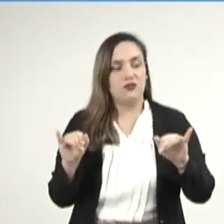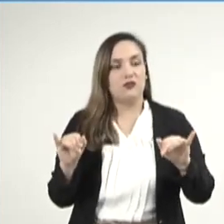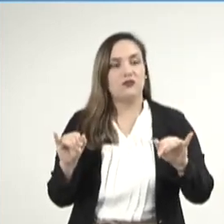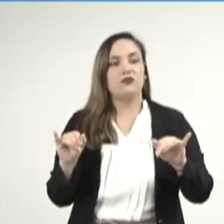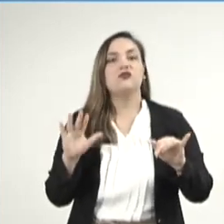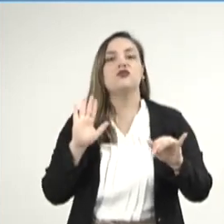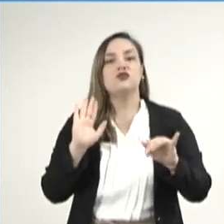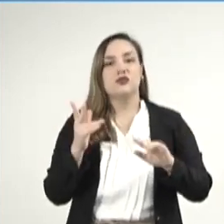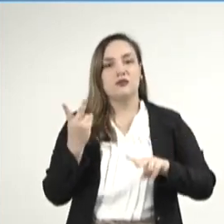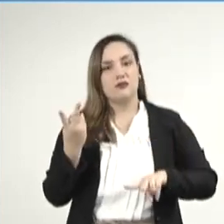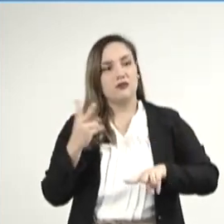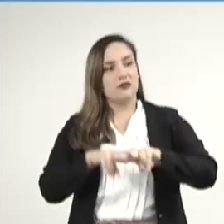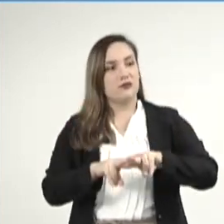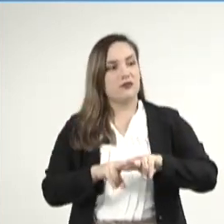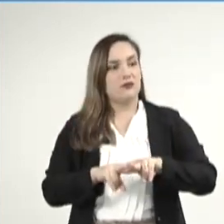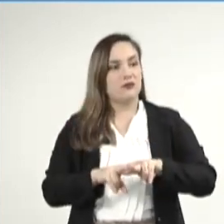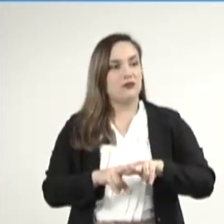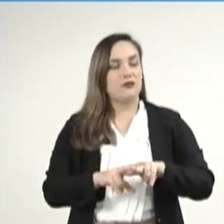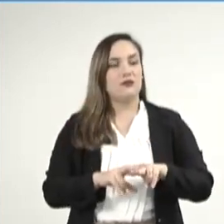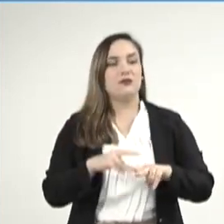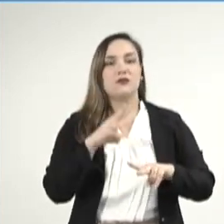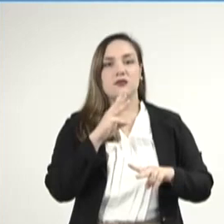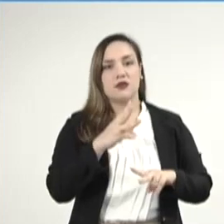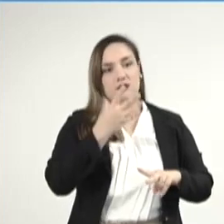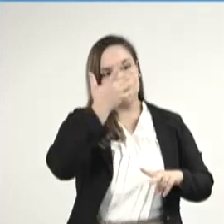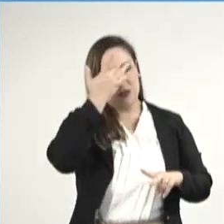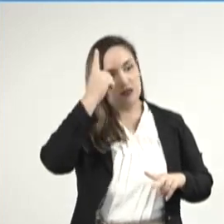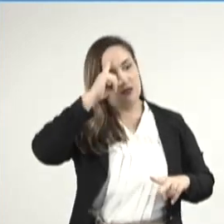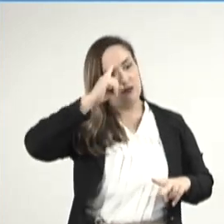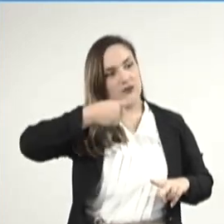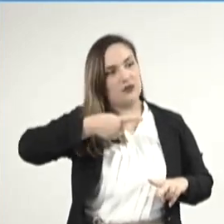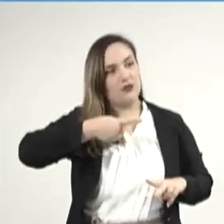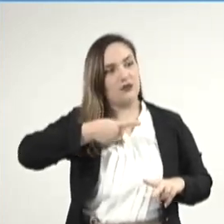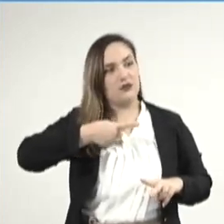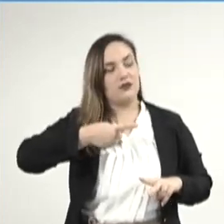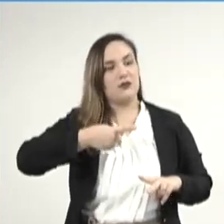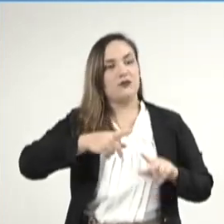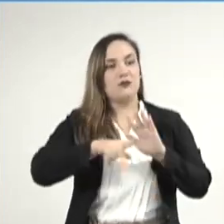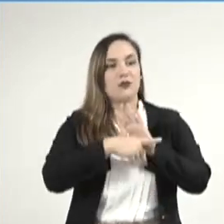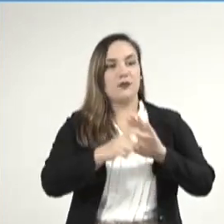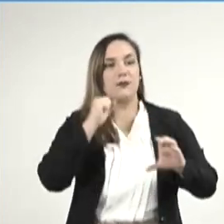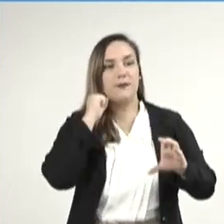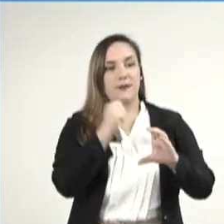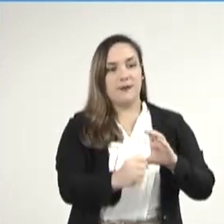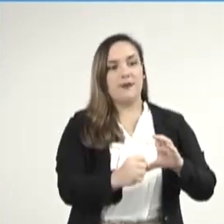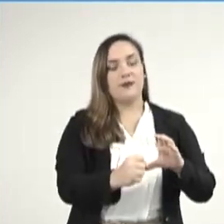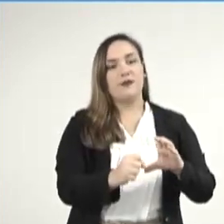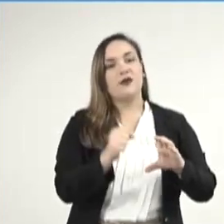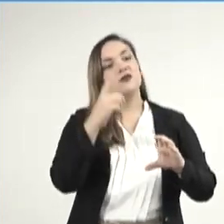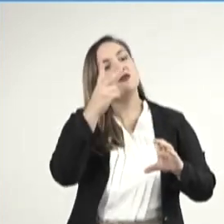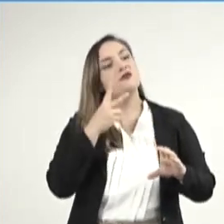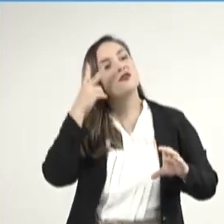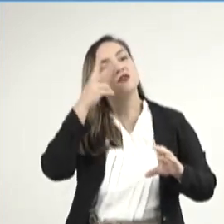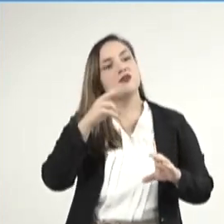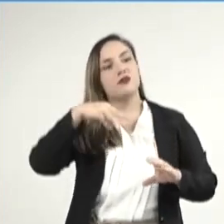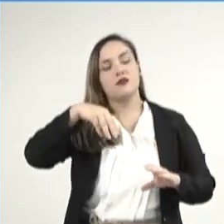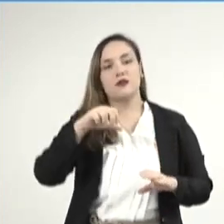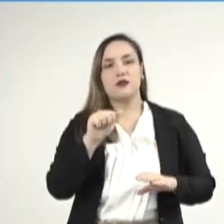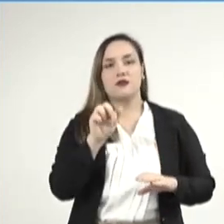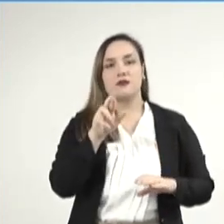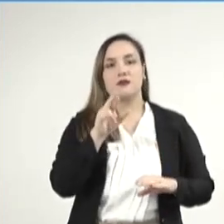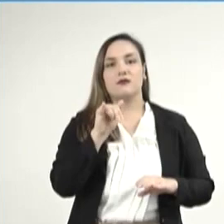foram presos 3 mandantes, né, da morte da vereadora